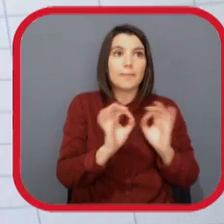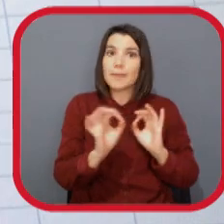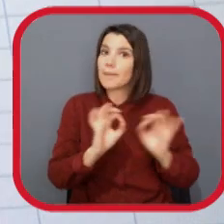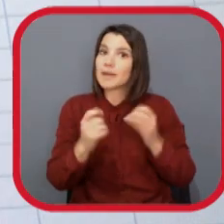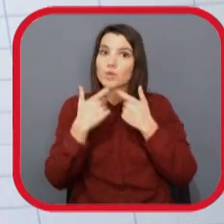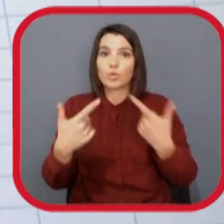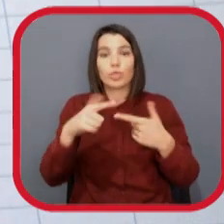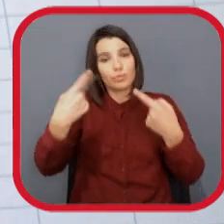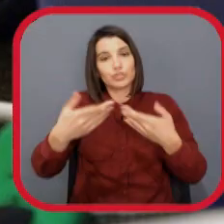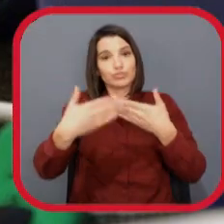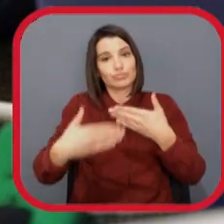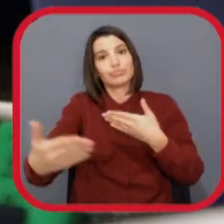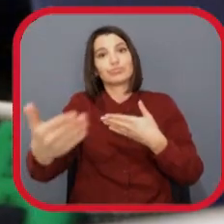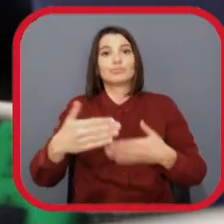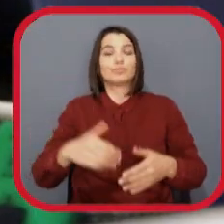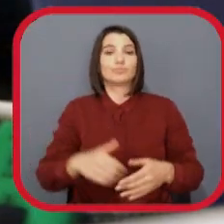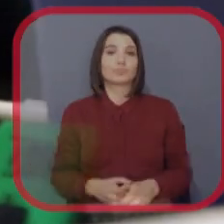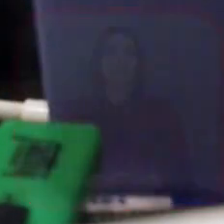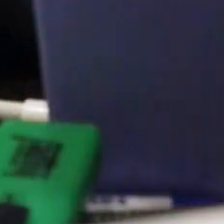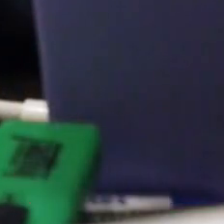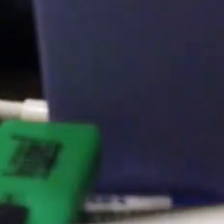exatamente para isso, para calcular tudo o que vai acontecer para a frente.